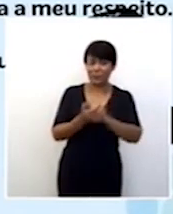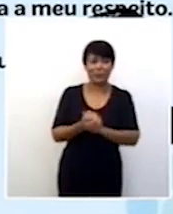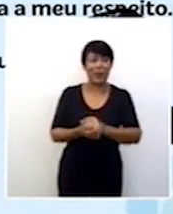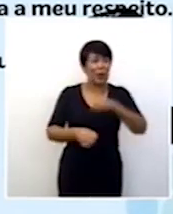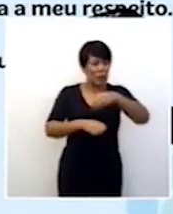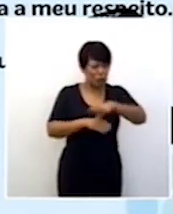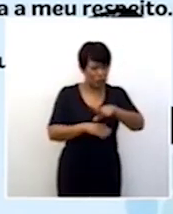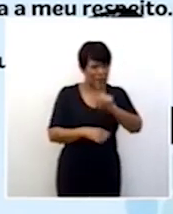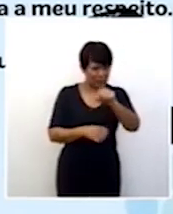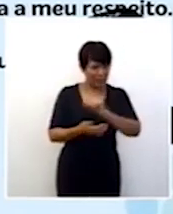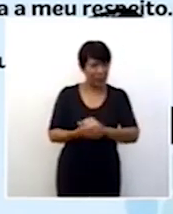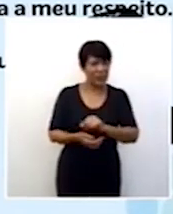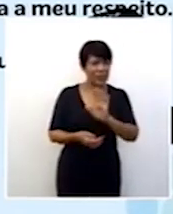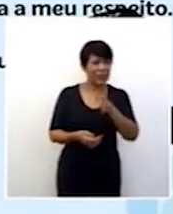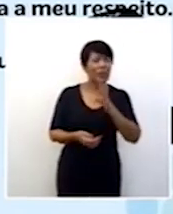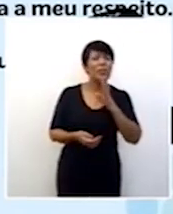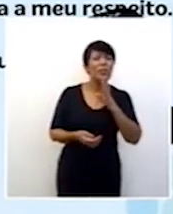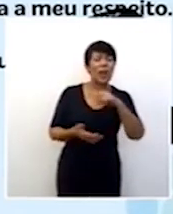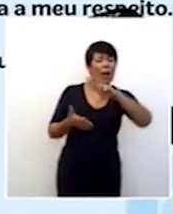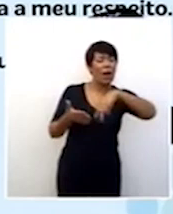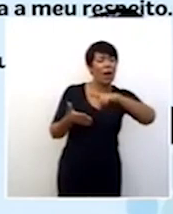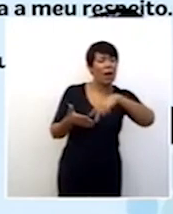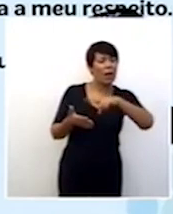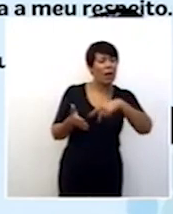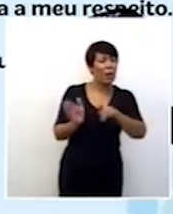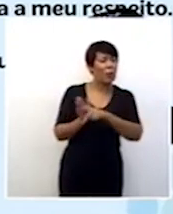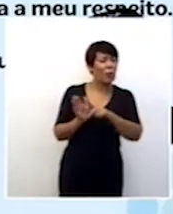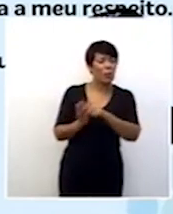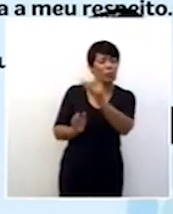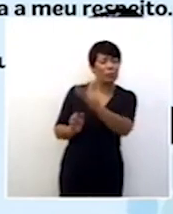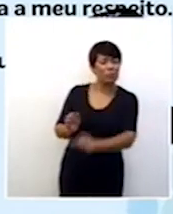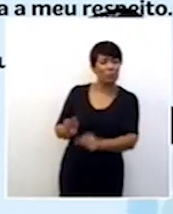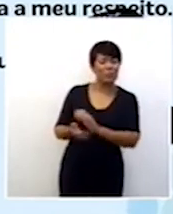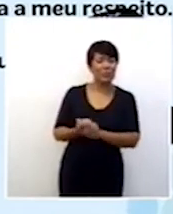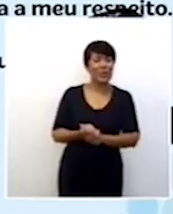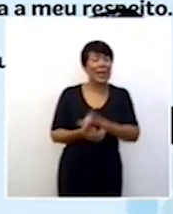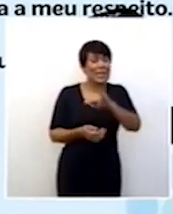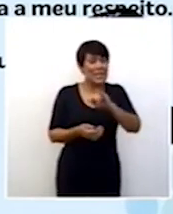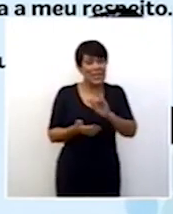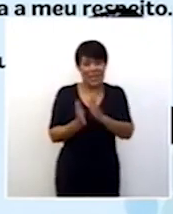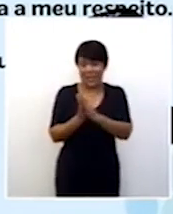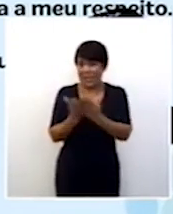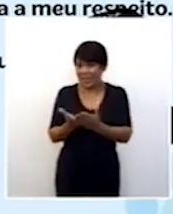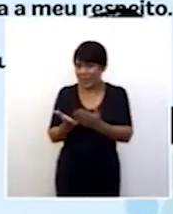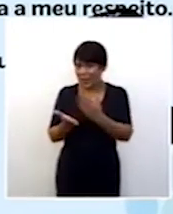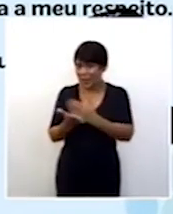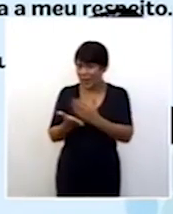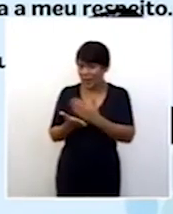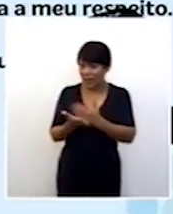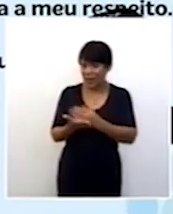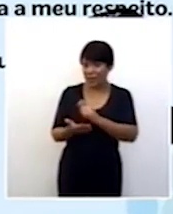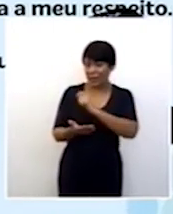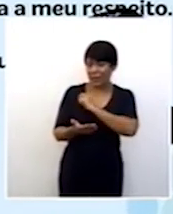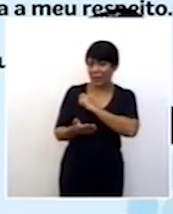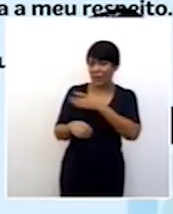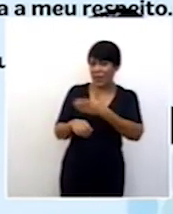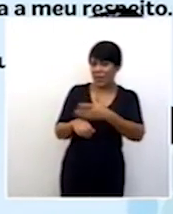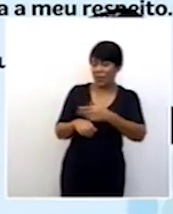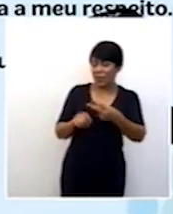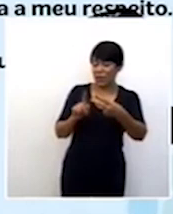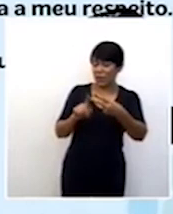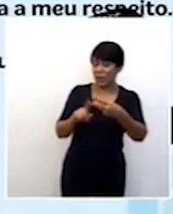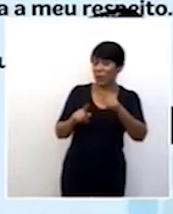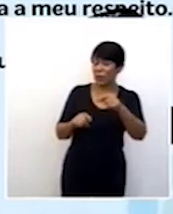é que com certeza vocês já leram muita coisa a respeito deste escritor. Se você abrir o caderno do aluno na atividade 2, você vai ver a imagem